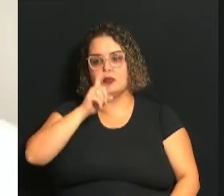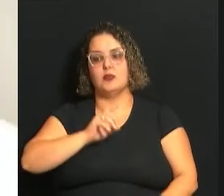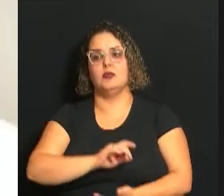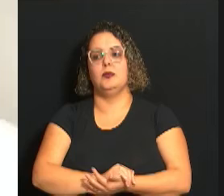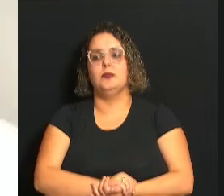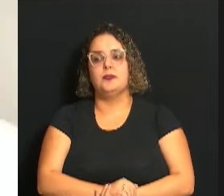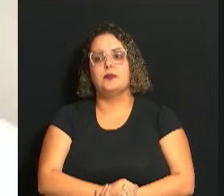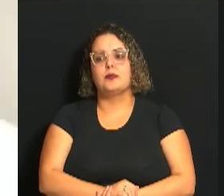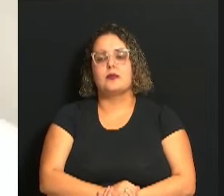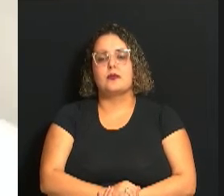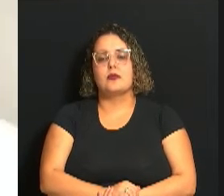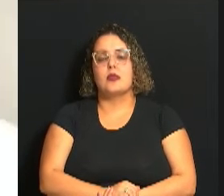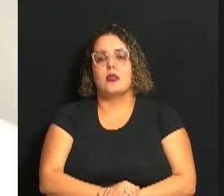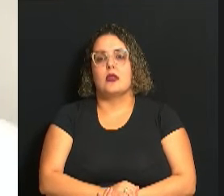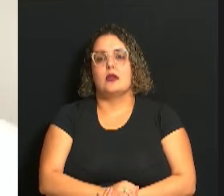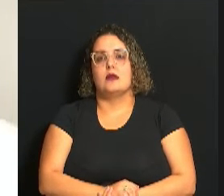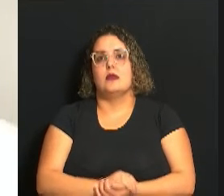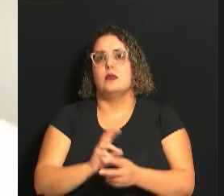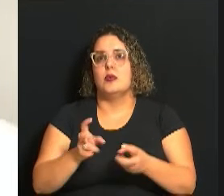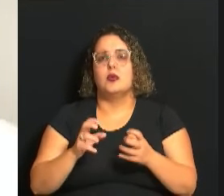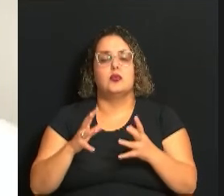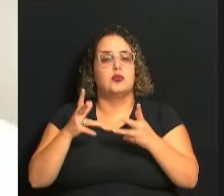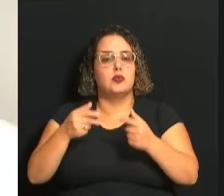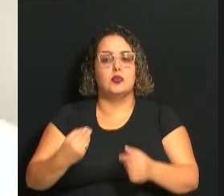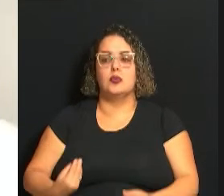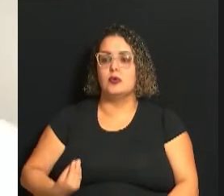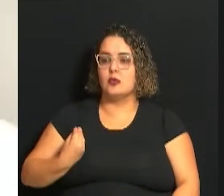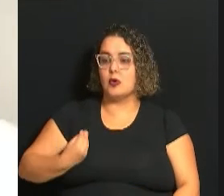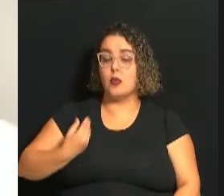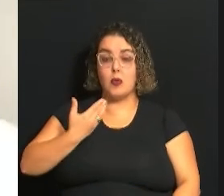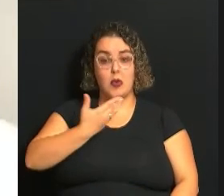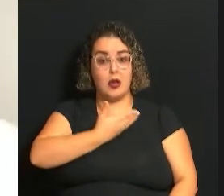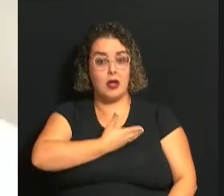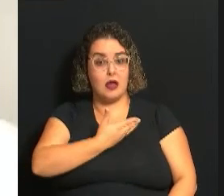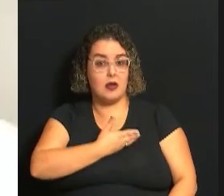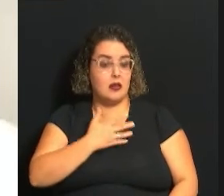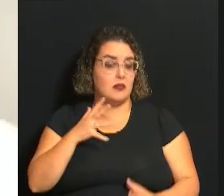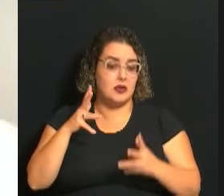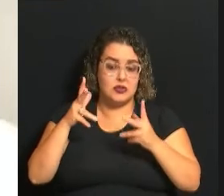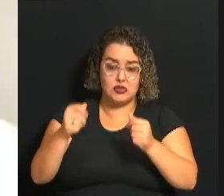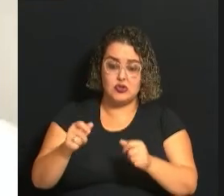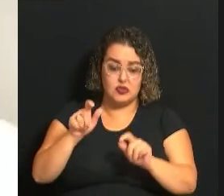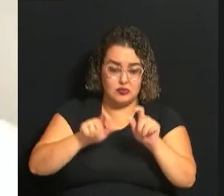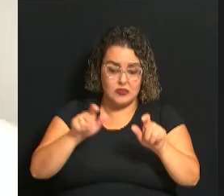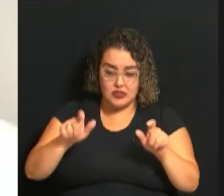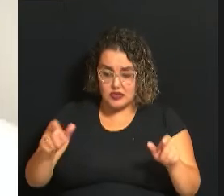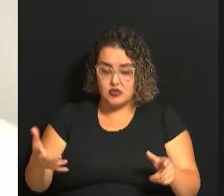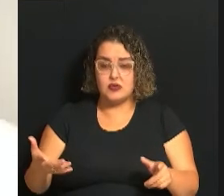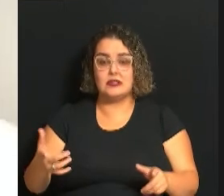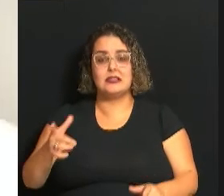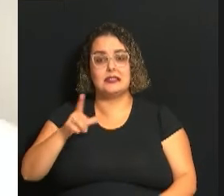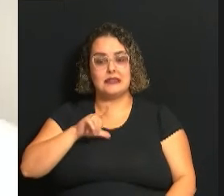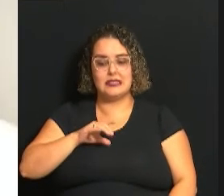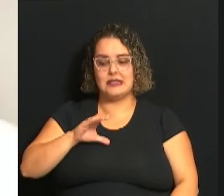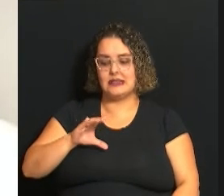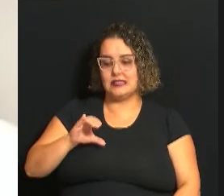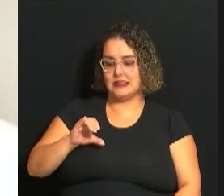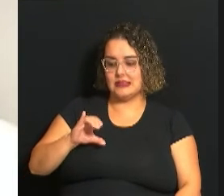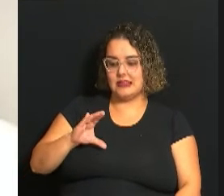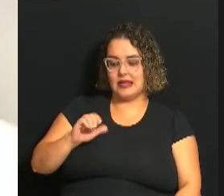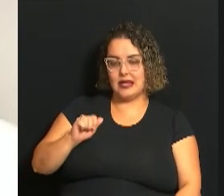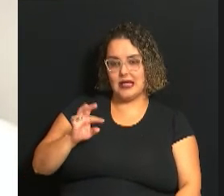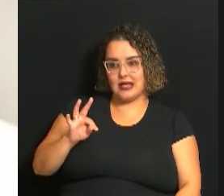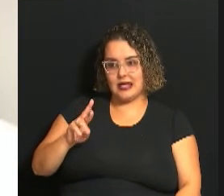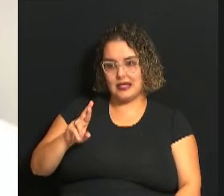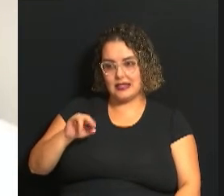eu percebo, assim, por que eu já passei com amigos próximos, tudo, né? De pessoas que têm cicatrizes e têm vergonha de